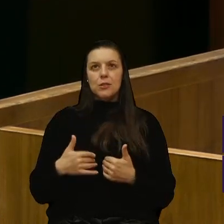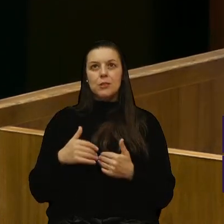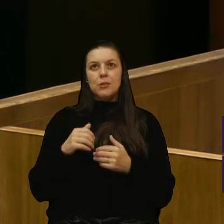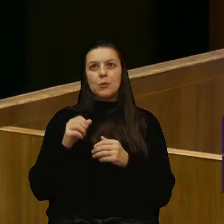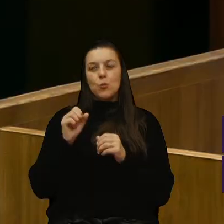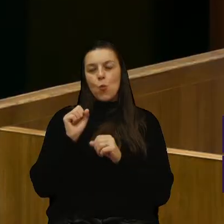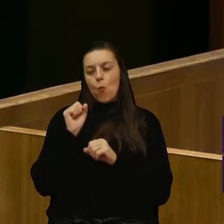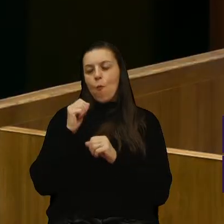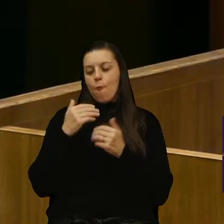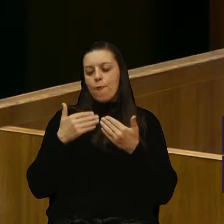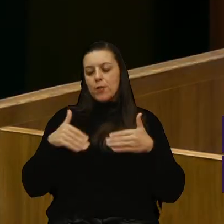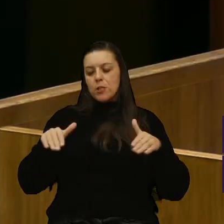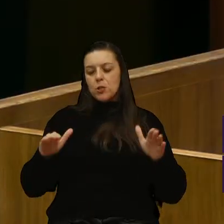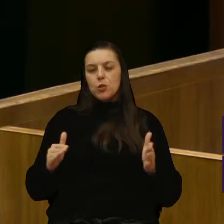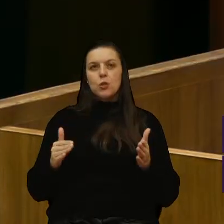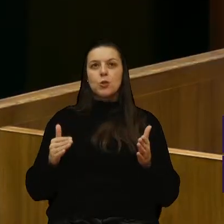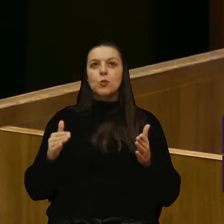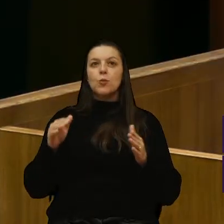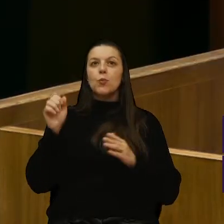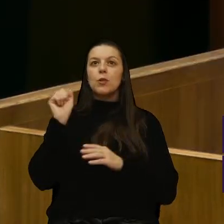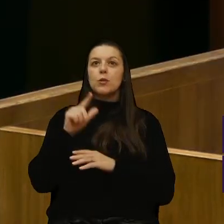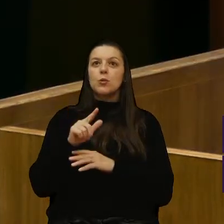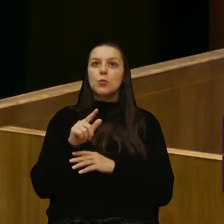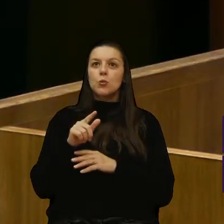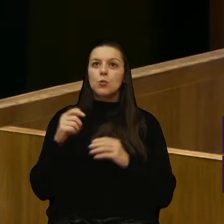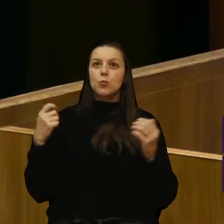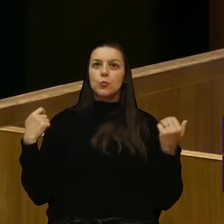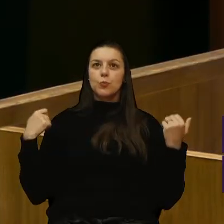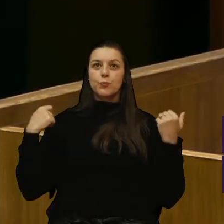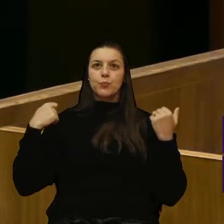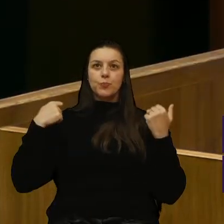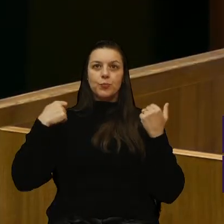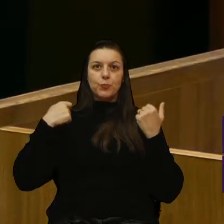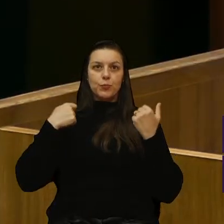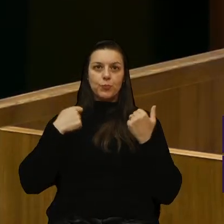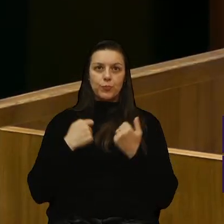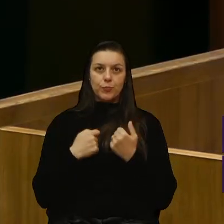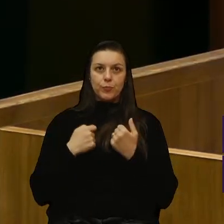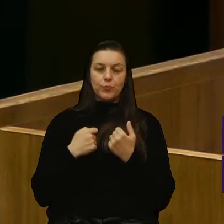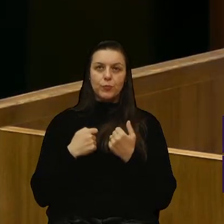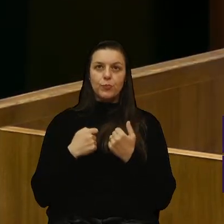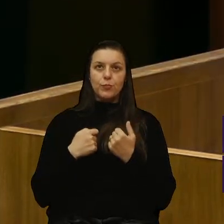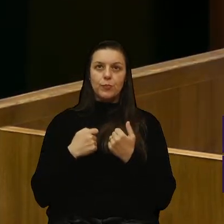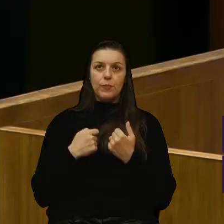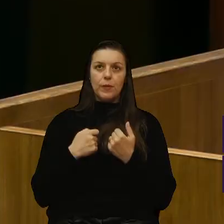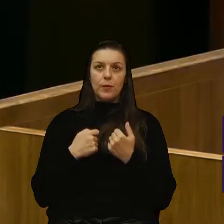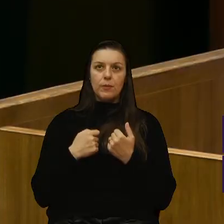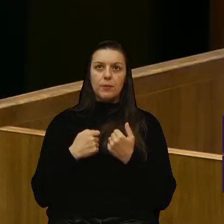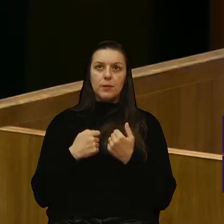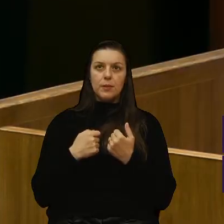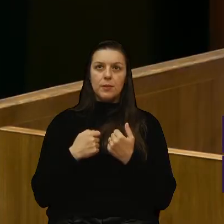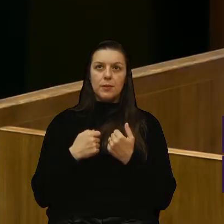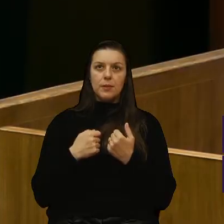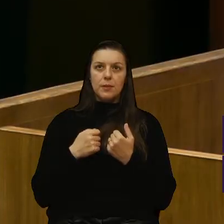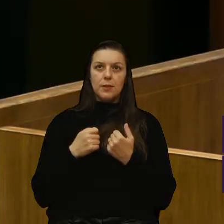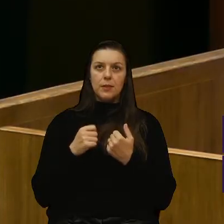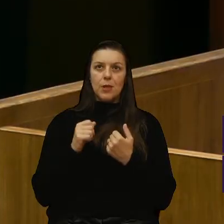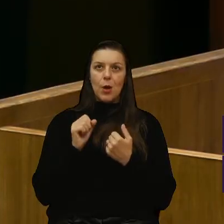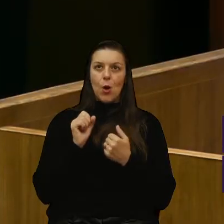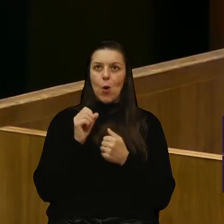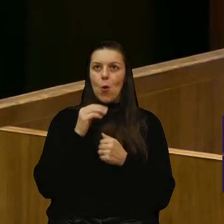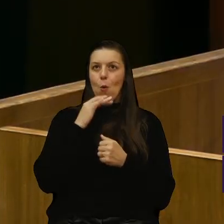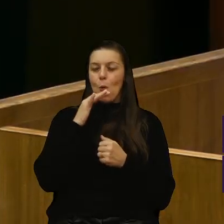com laranja e uma camisa que é cor de